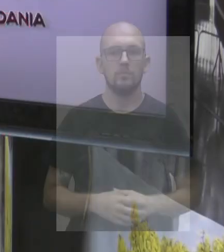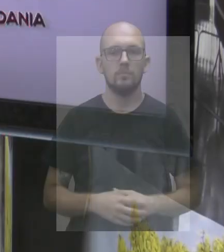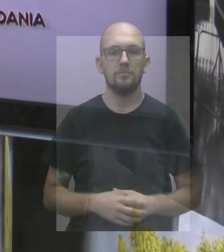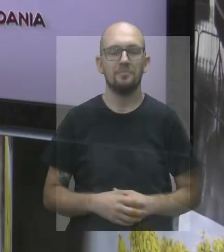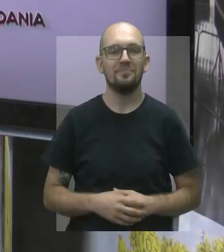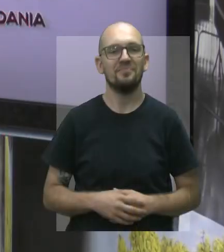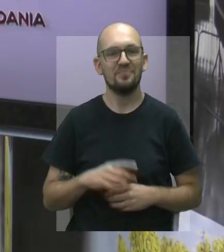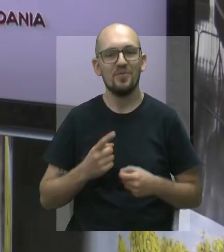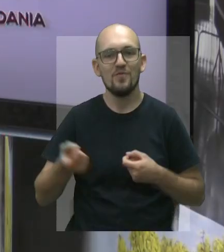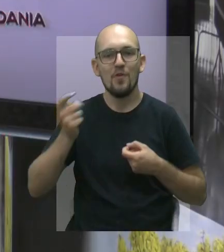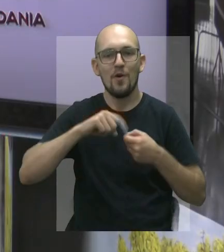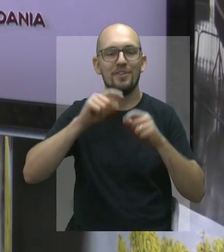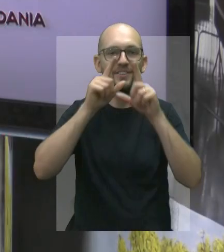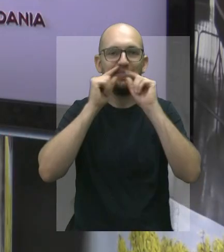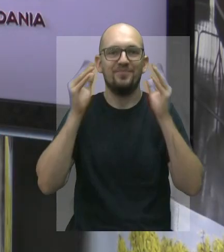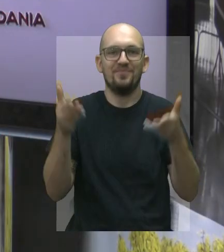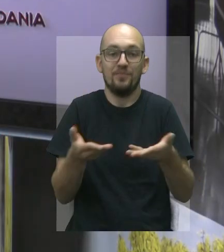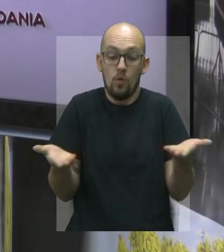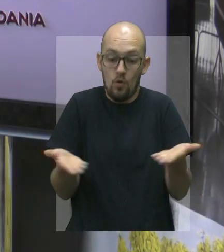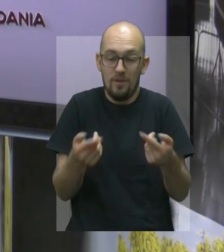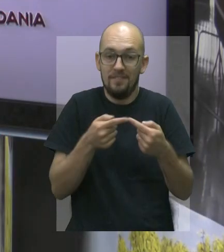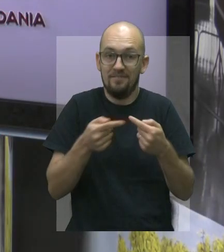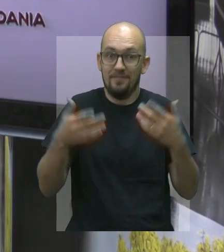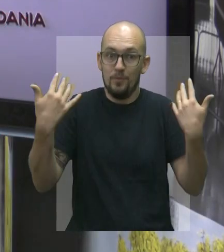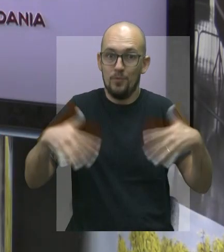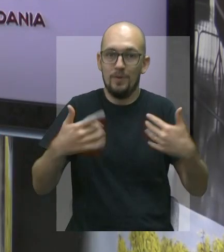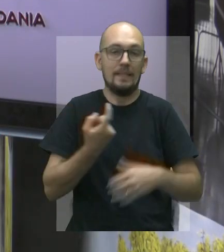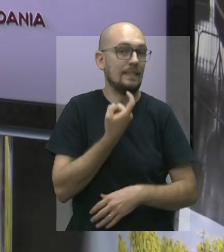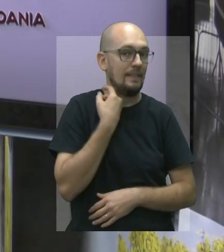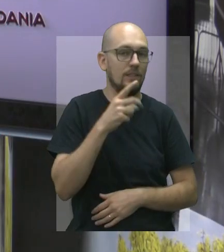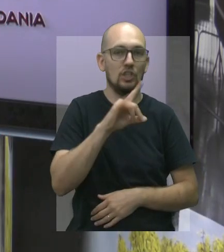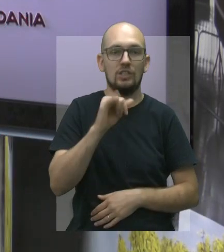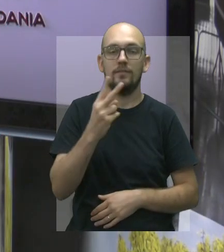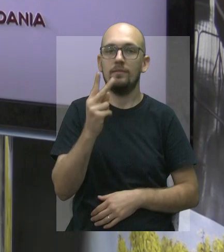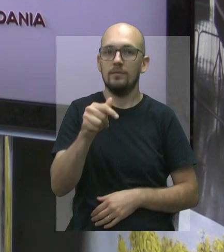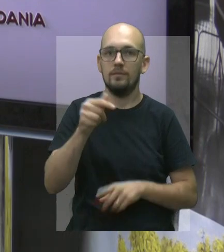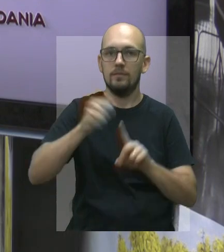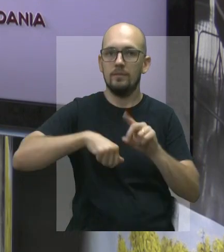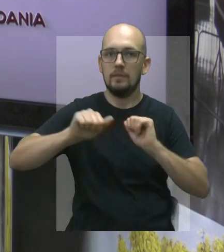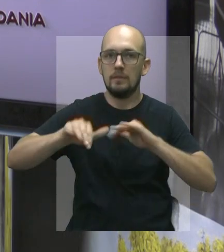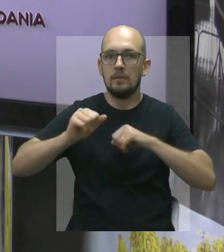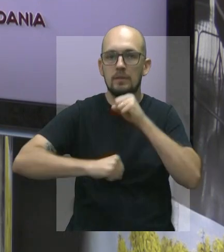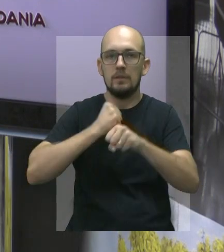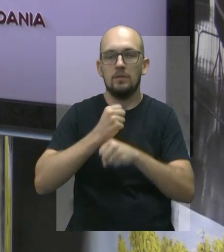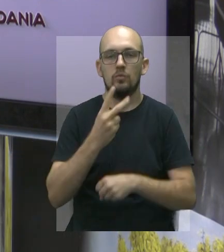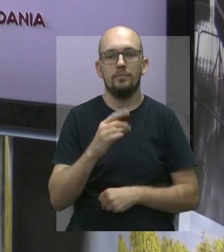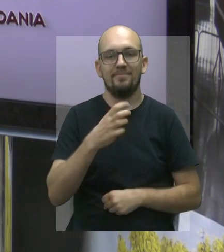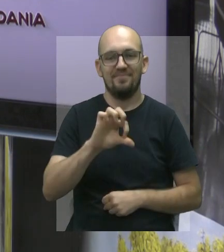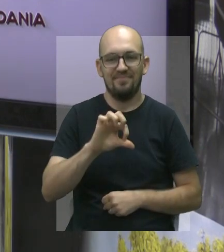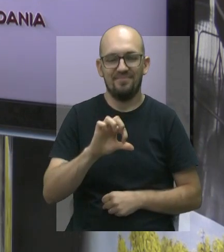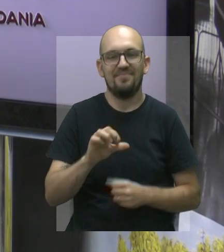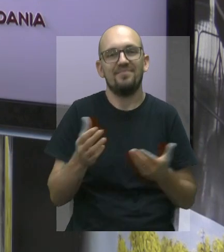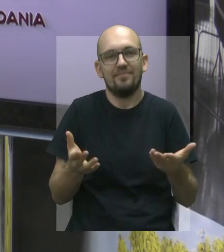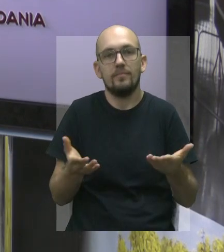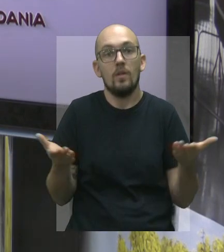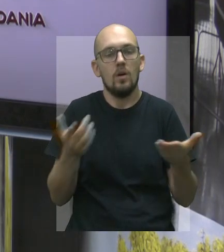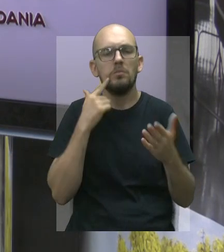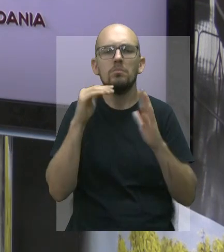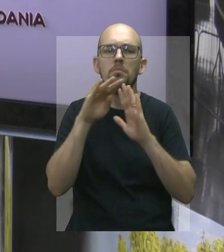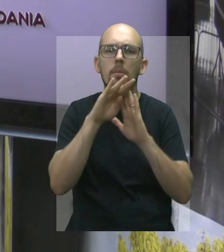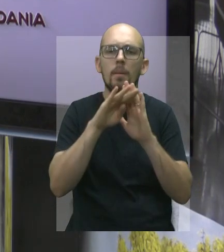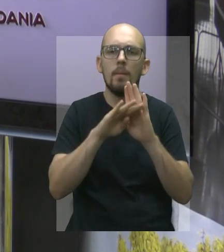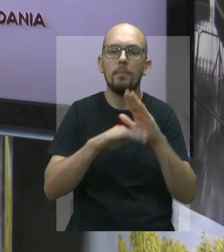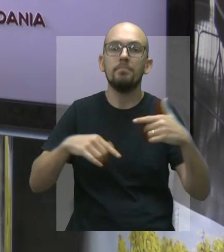De volta com o Já em Foco desta sexta-feira, dia 27 de setembro de 2019. E já com as vagas